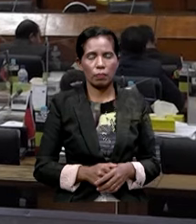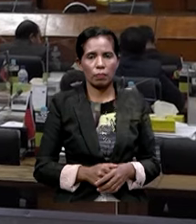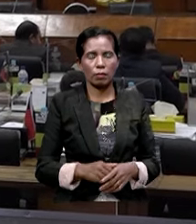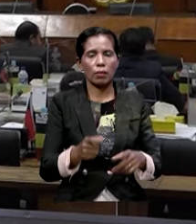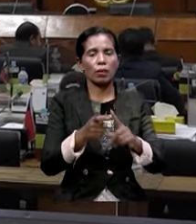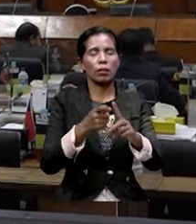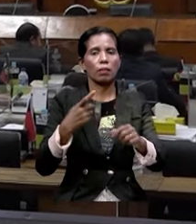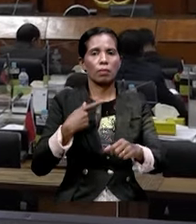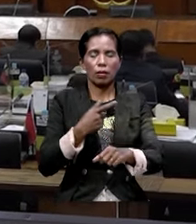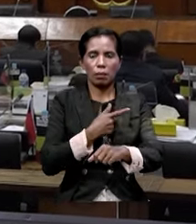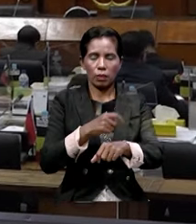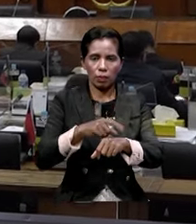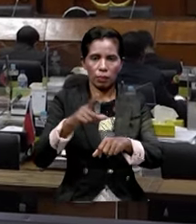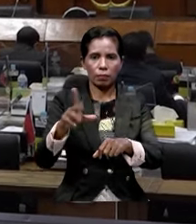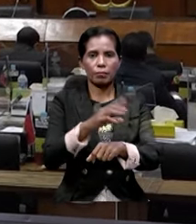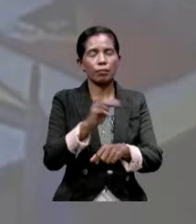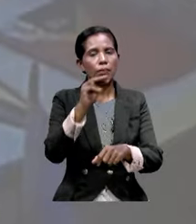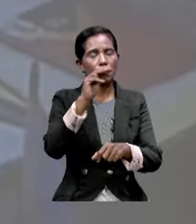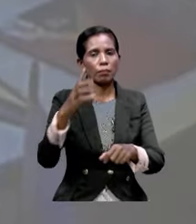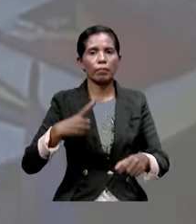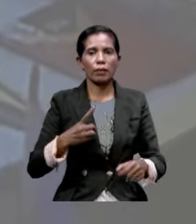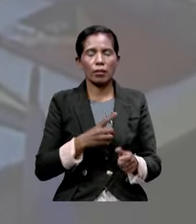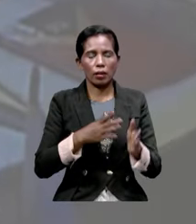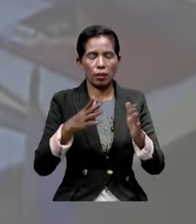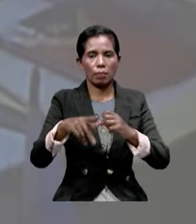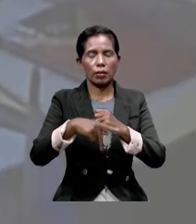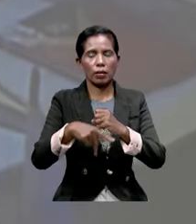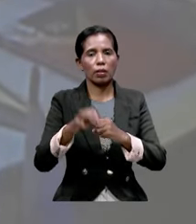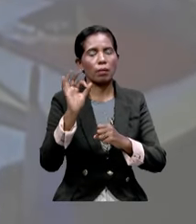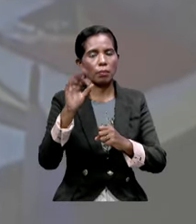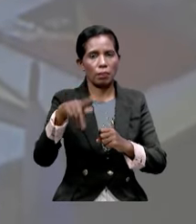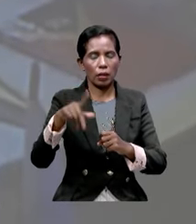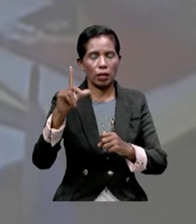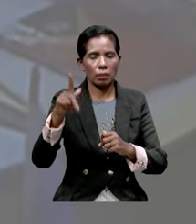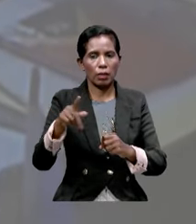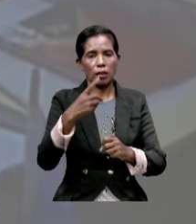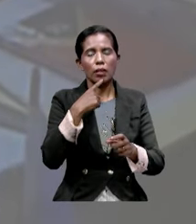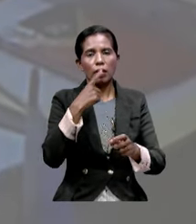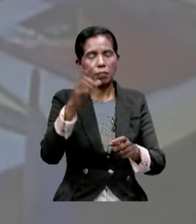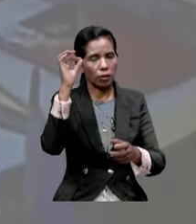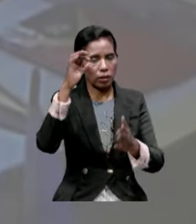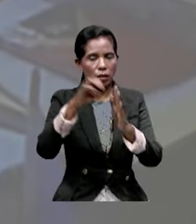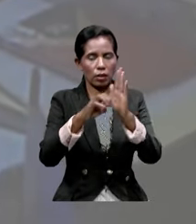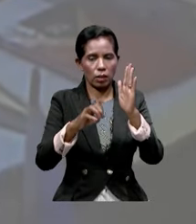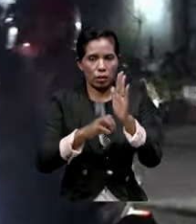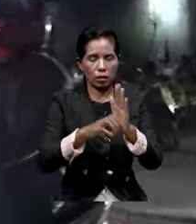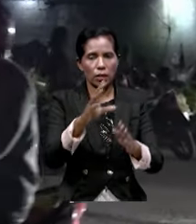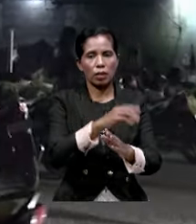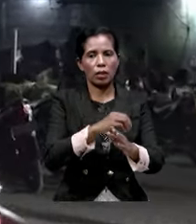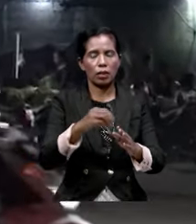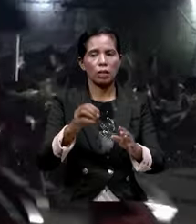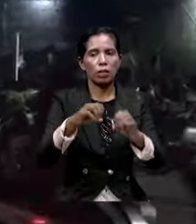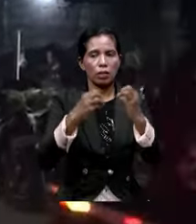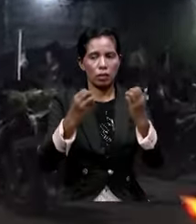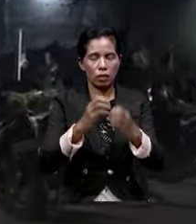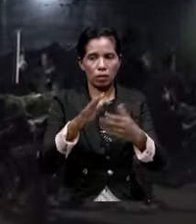Lihusi plenária Parlamento Nacional segunda né, deputada bancada PLP, Maria Angelina Sarmento, propõe para secretária de Estado assunto toponímia na organização